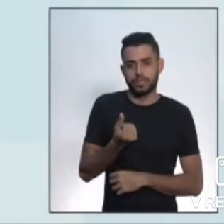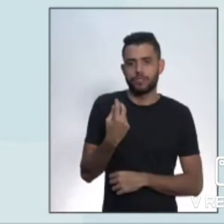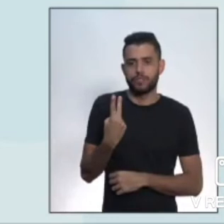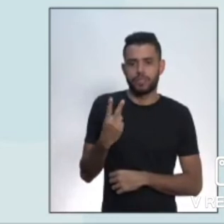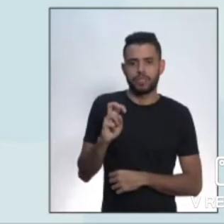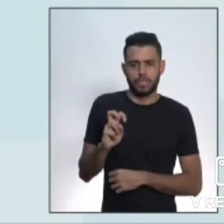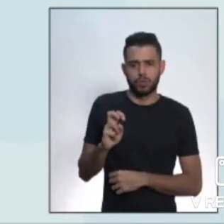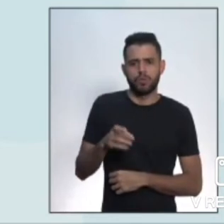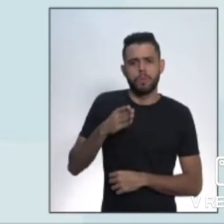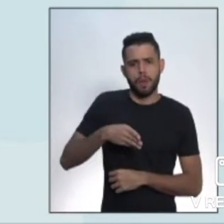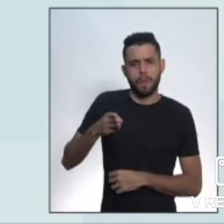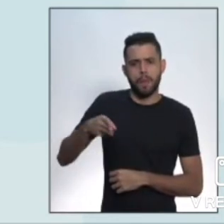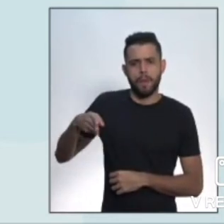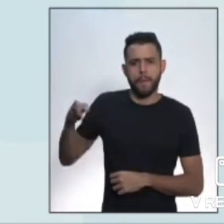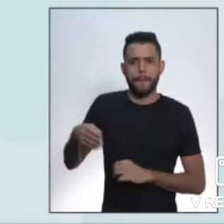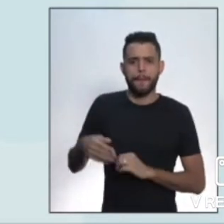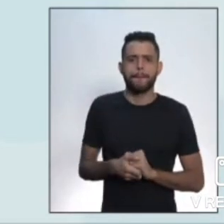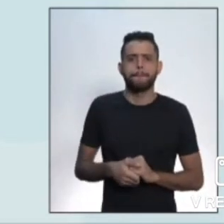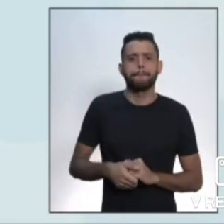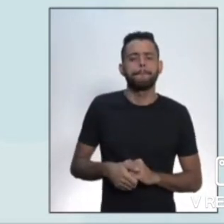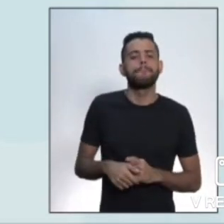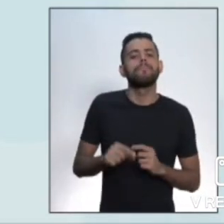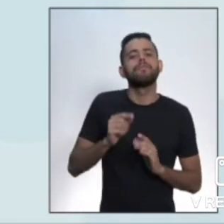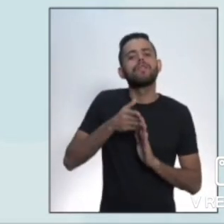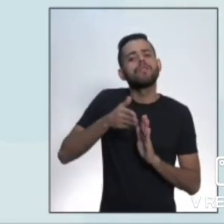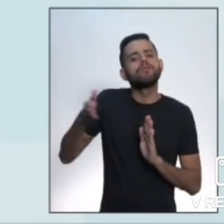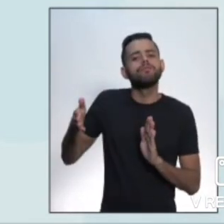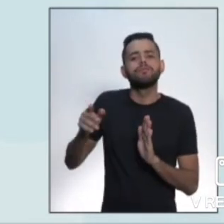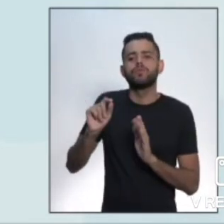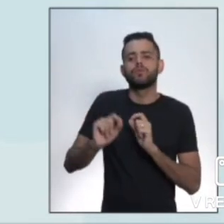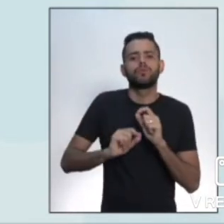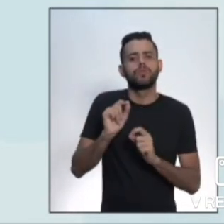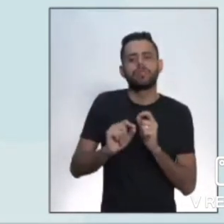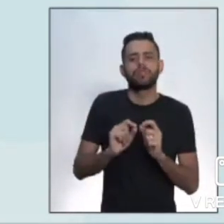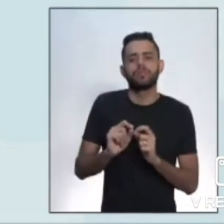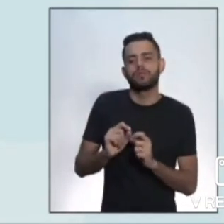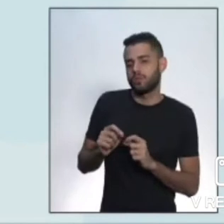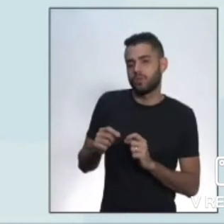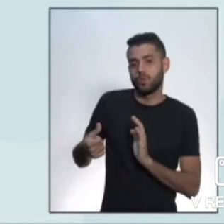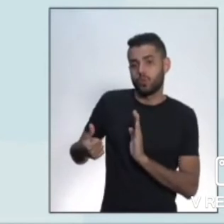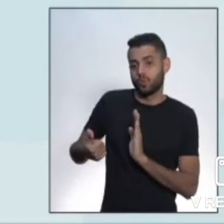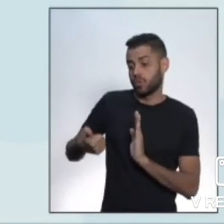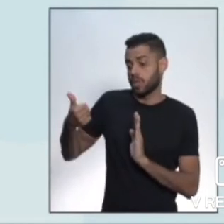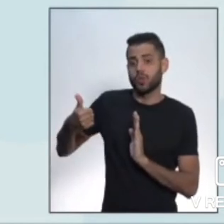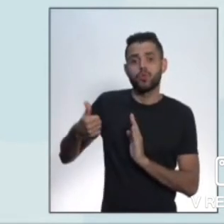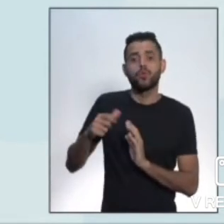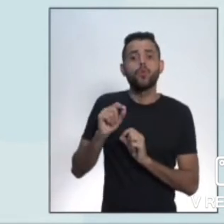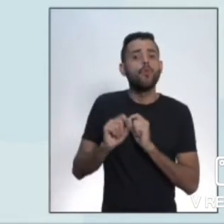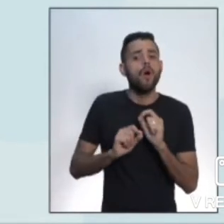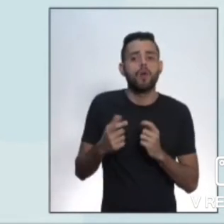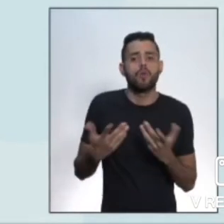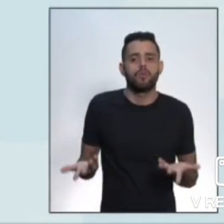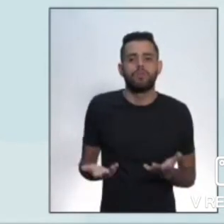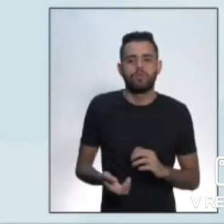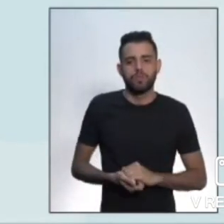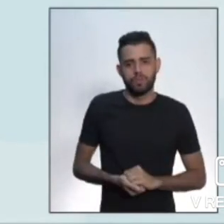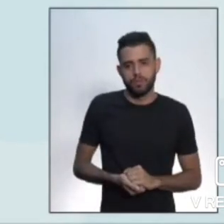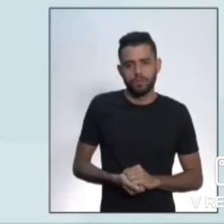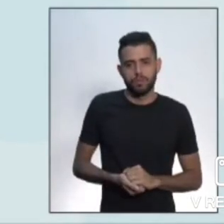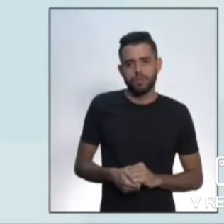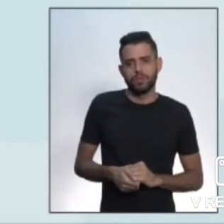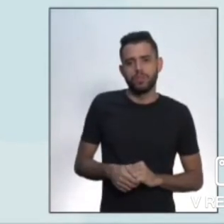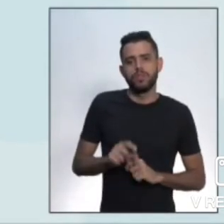25 e assim por diante. Nesta sequência, qual é o sexto termo? O A6. Qual